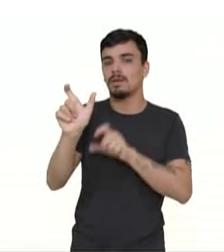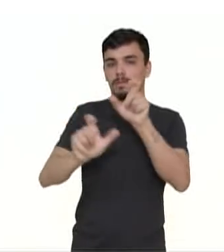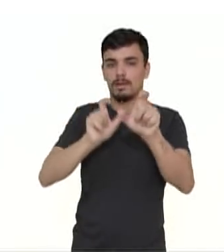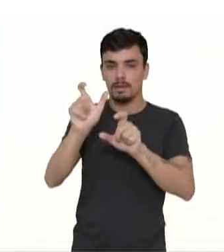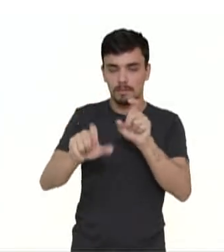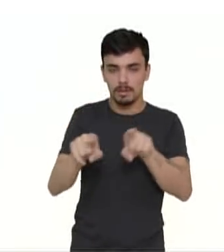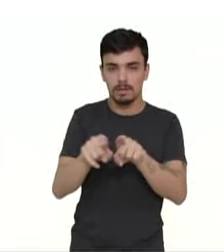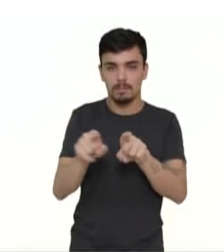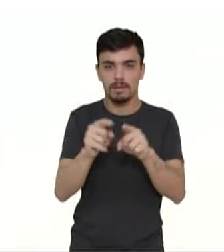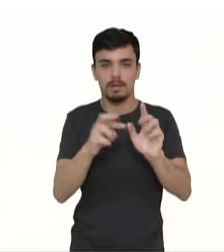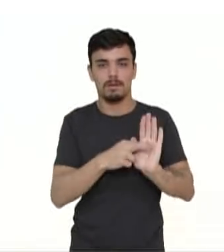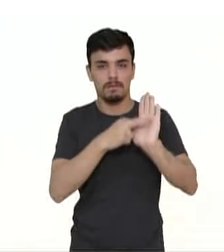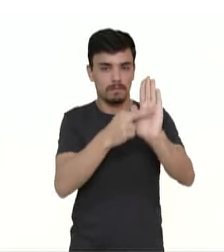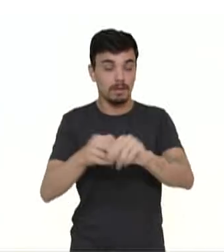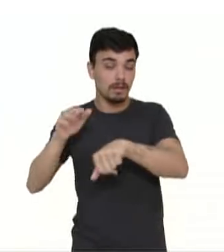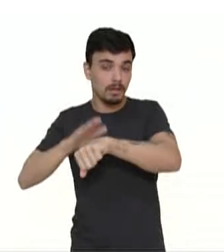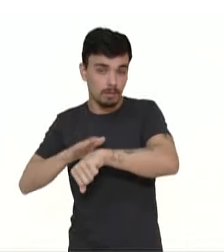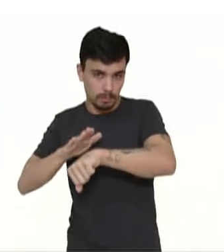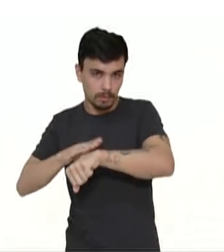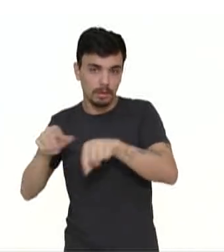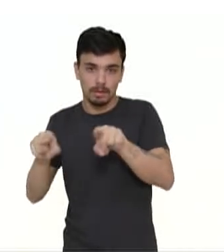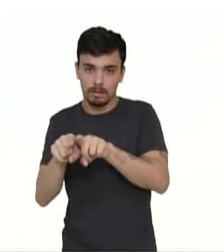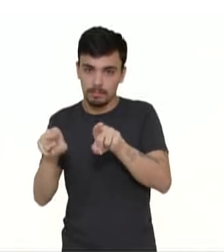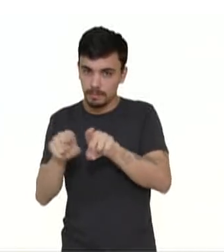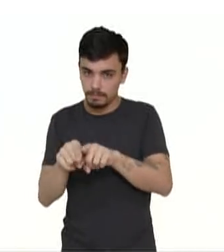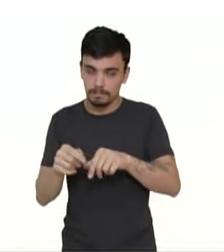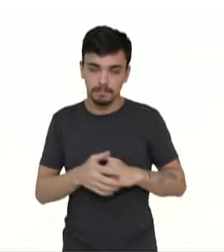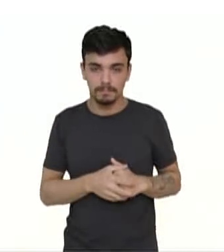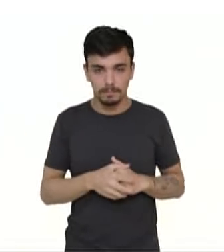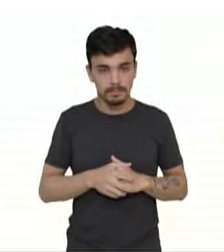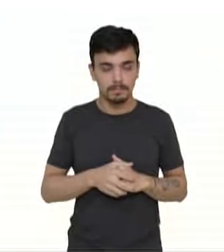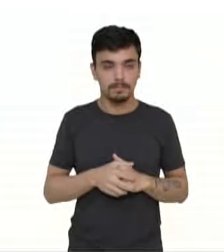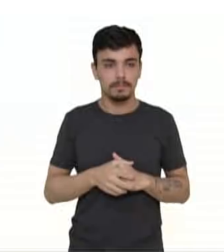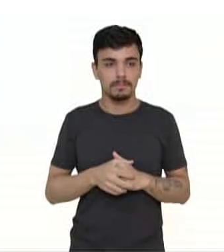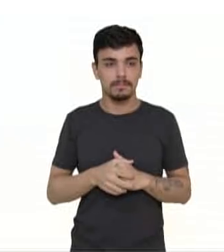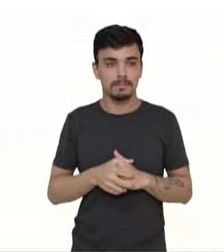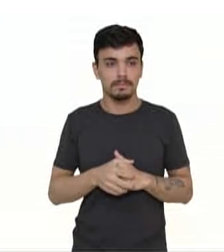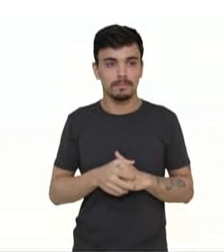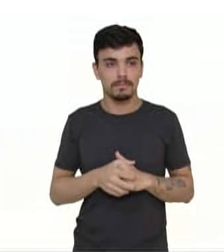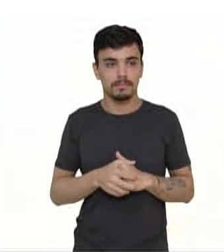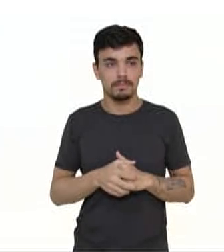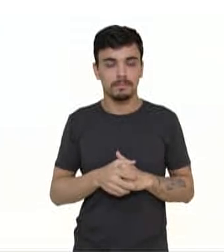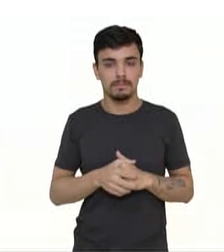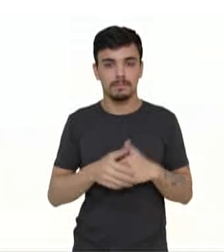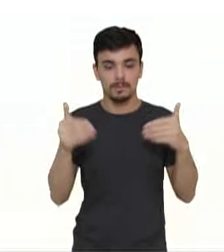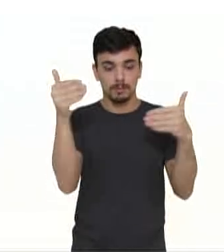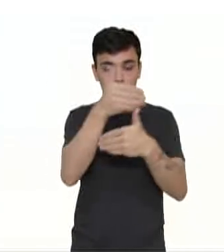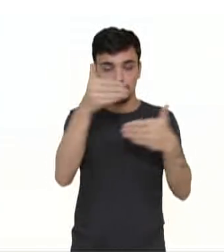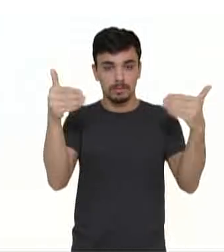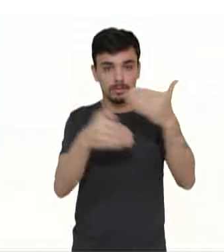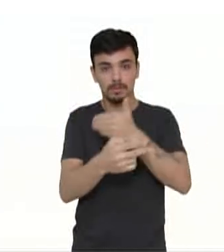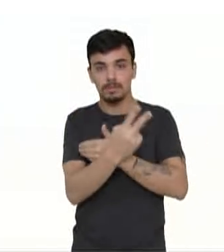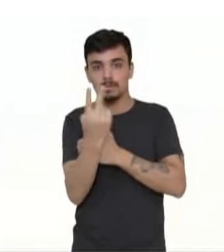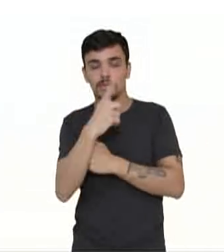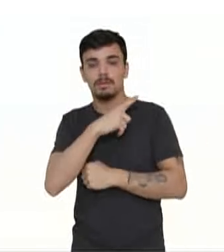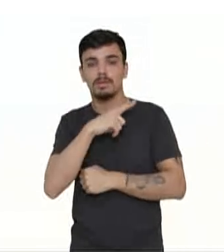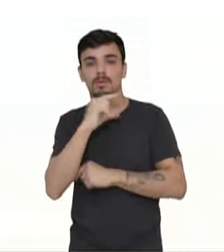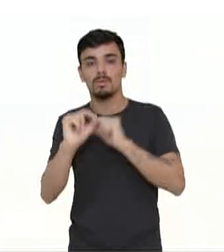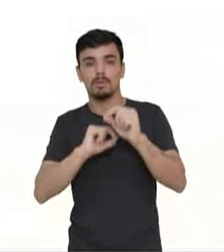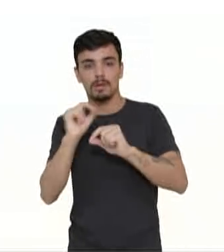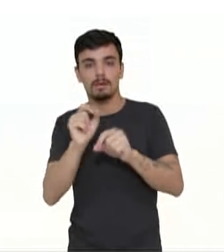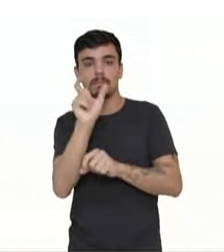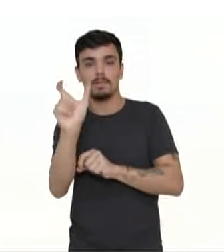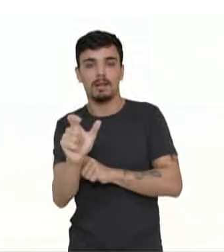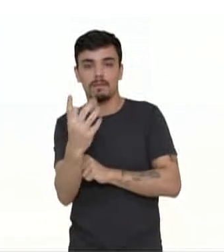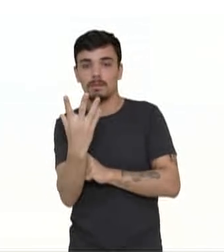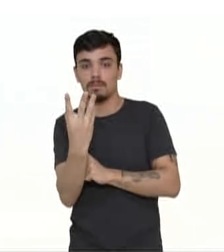que também se refere ao tempo. De vez em quando estamos falando do tempo, certo? No segundo slide, nós temos aqui a palavra muito, um